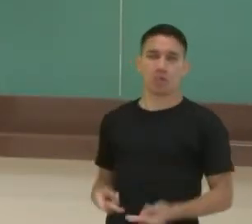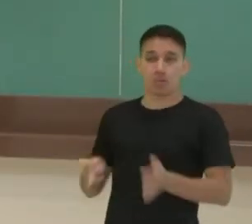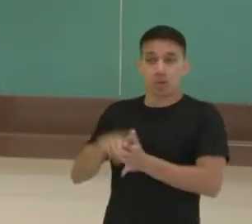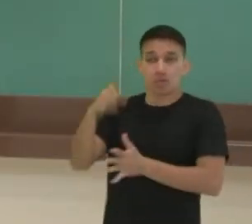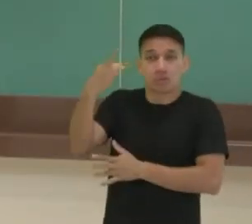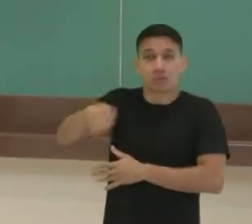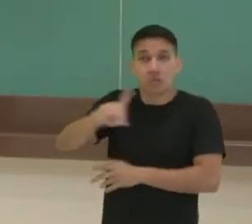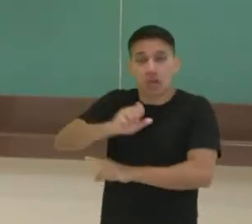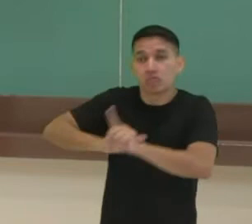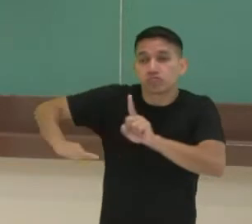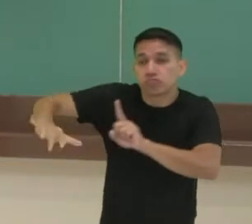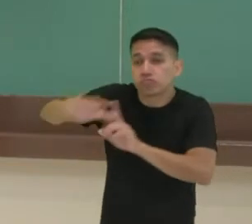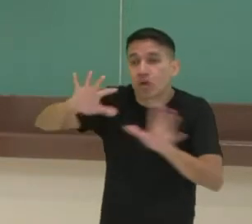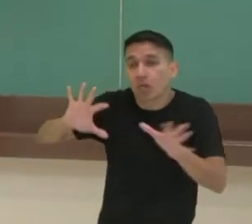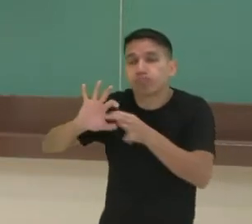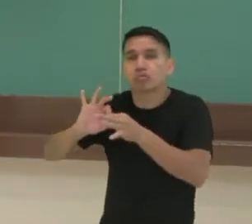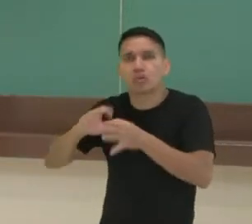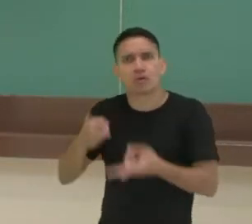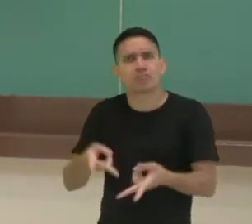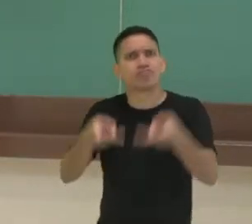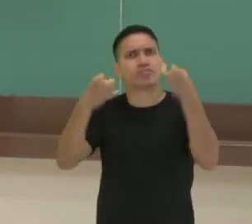bem,